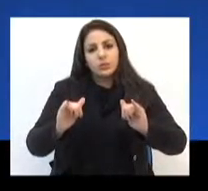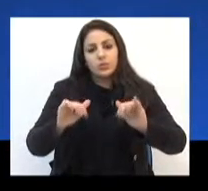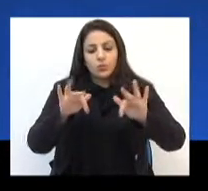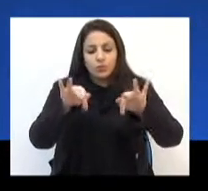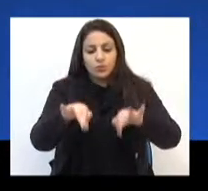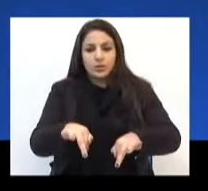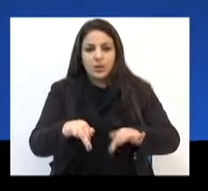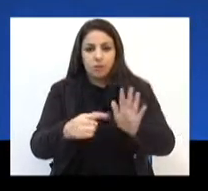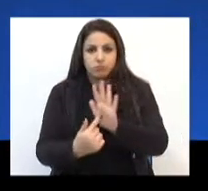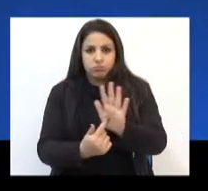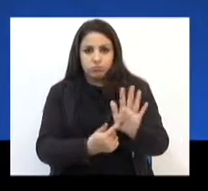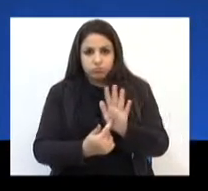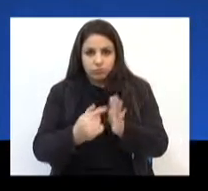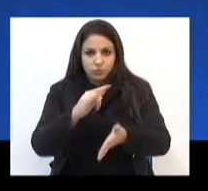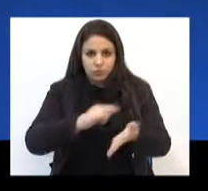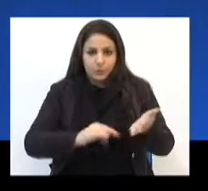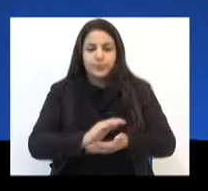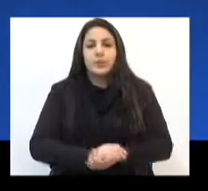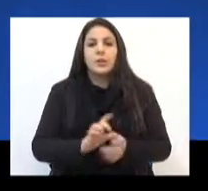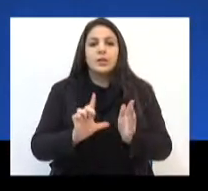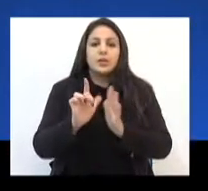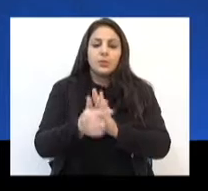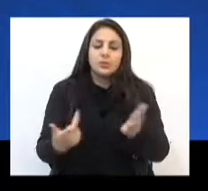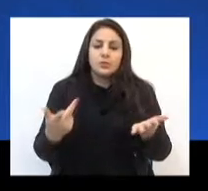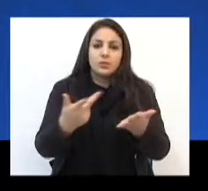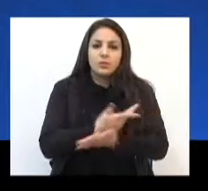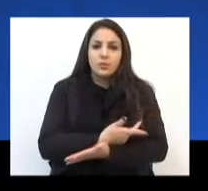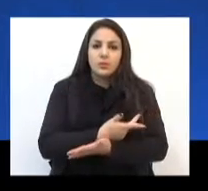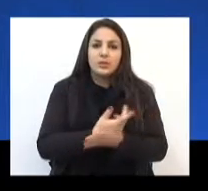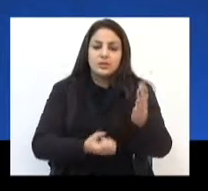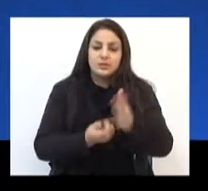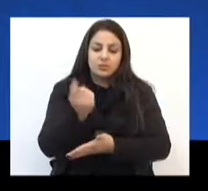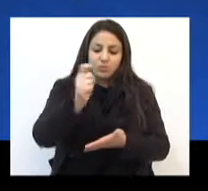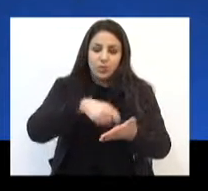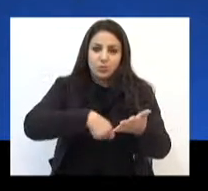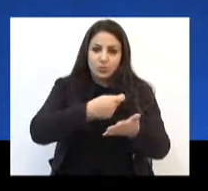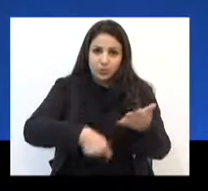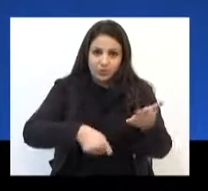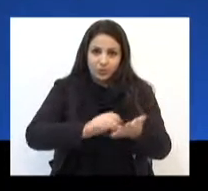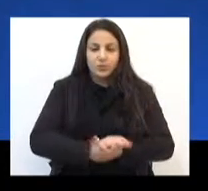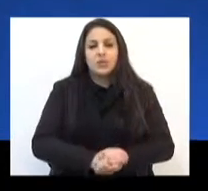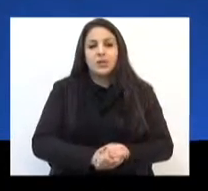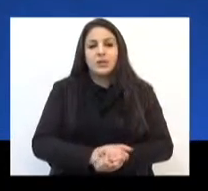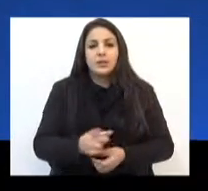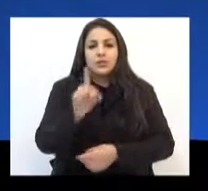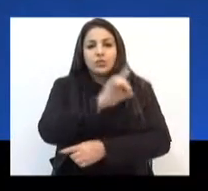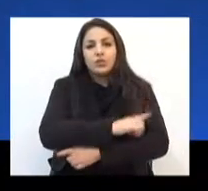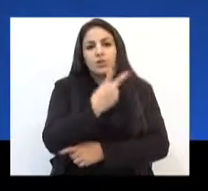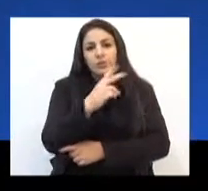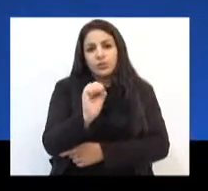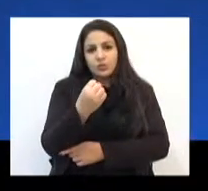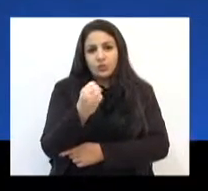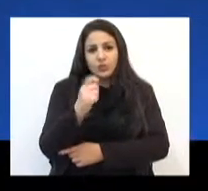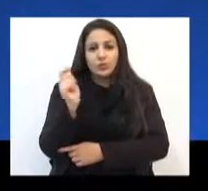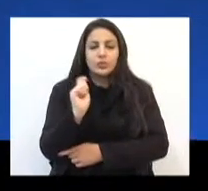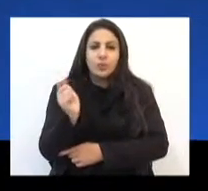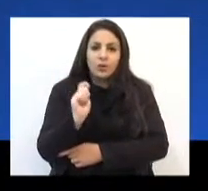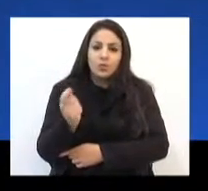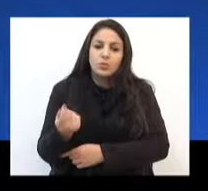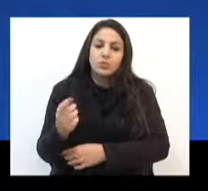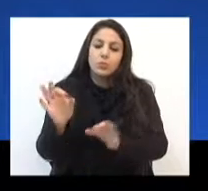de agosto. A Comissão de Orçamento também tem um pequeno período para apresentar o seu parecer sobre a